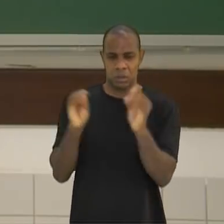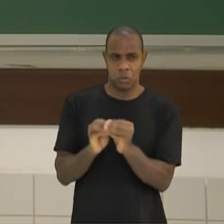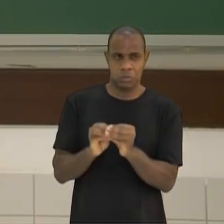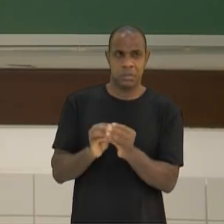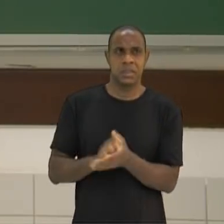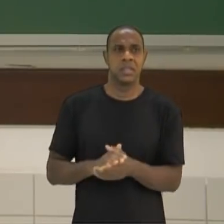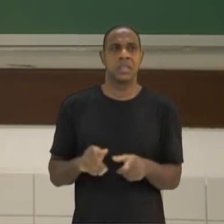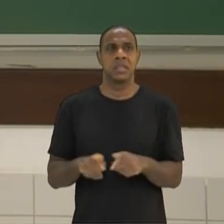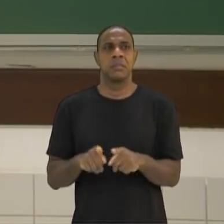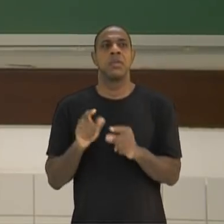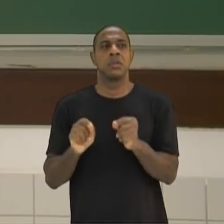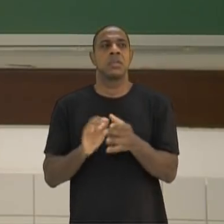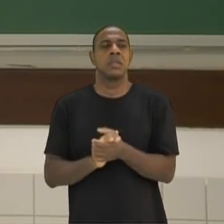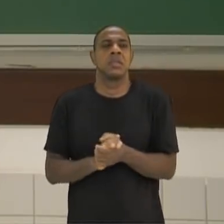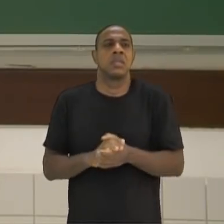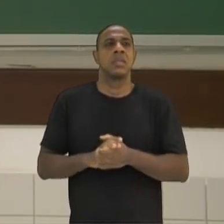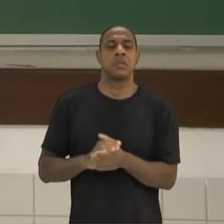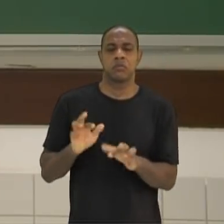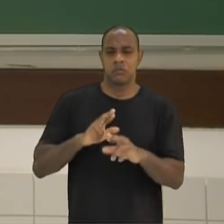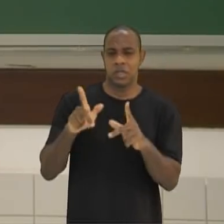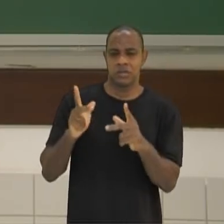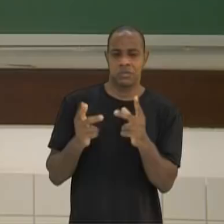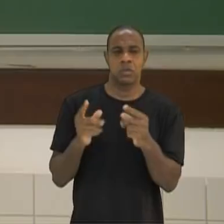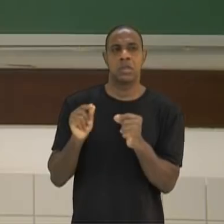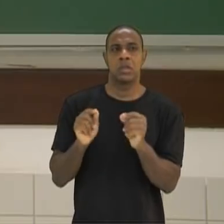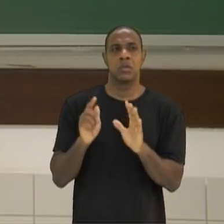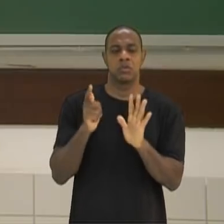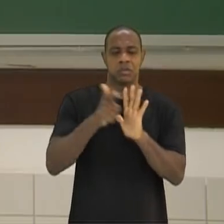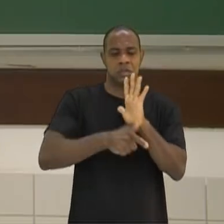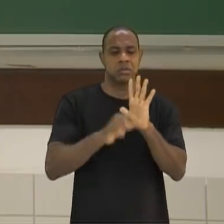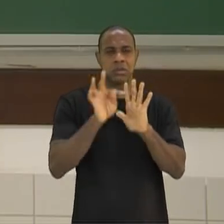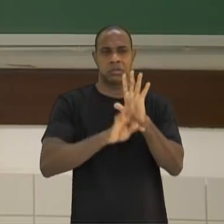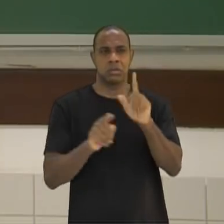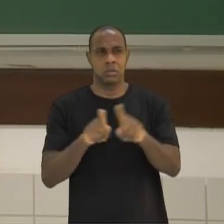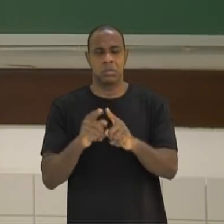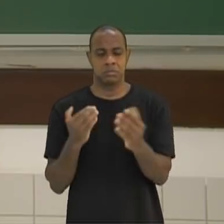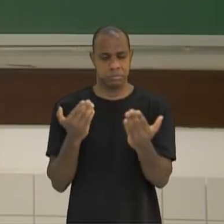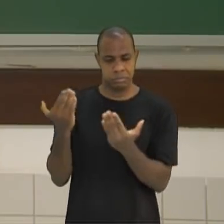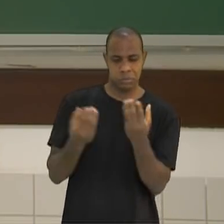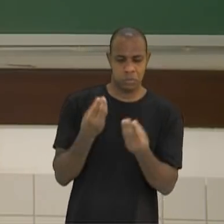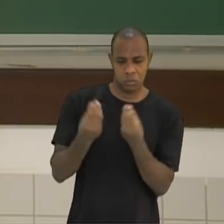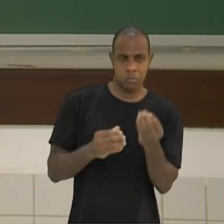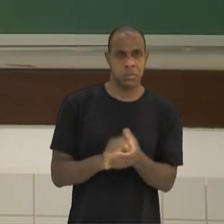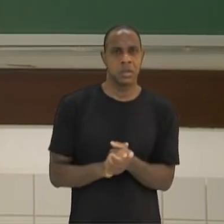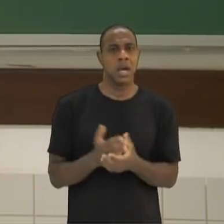que evidenciam um e outro gênero textual. Agradeço a participação